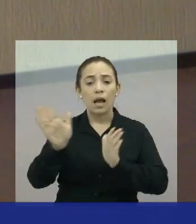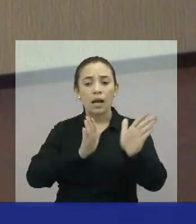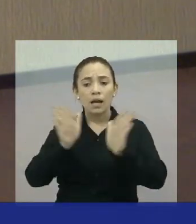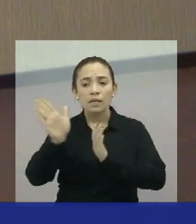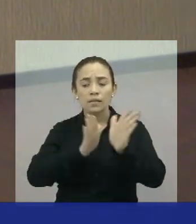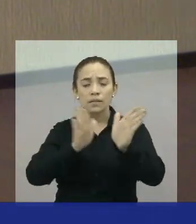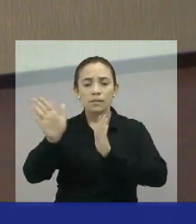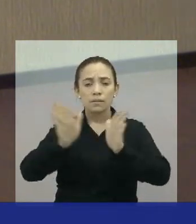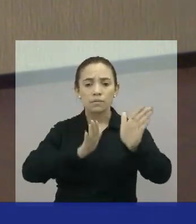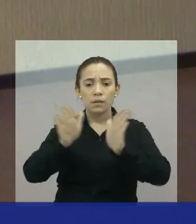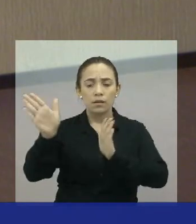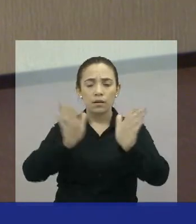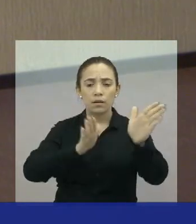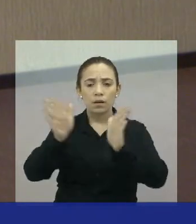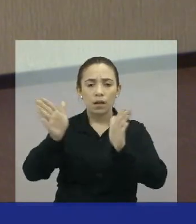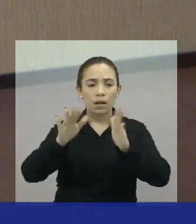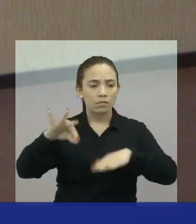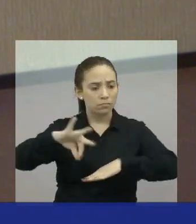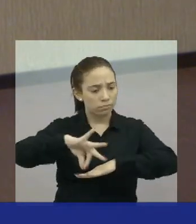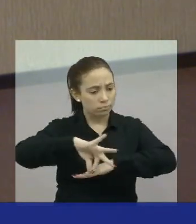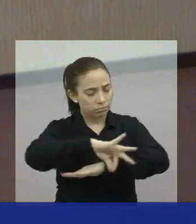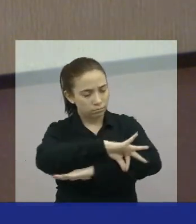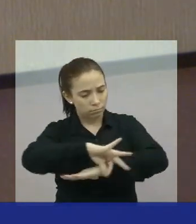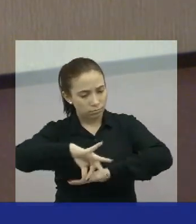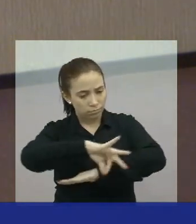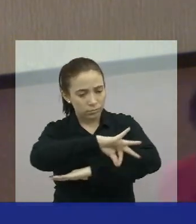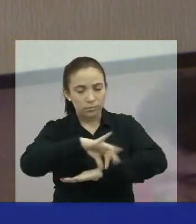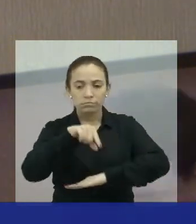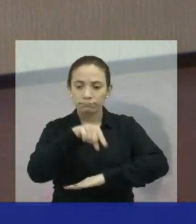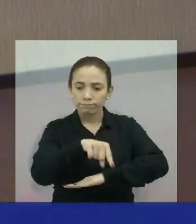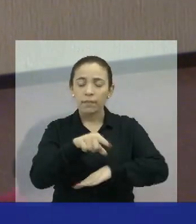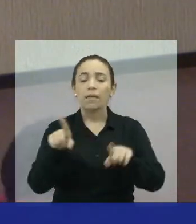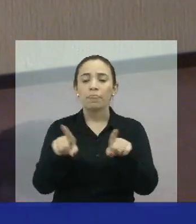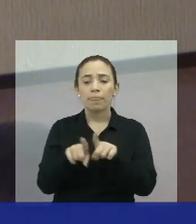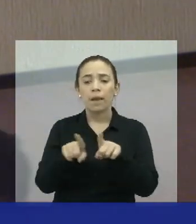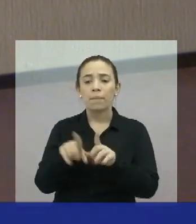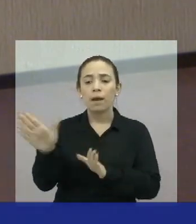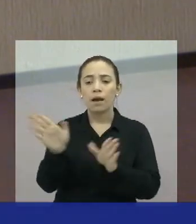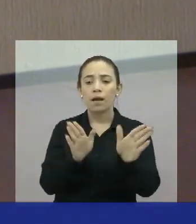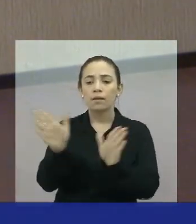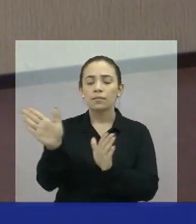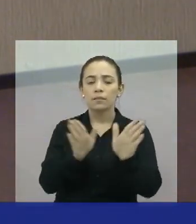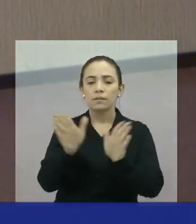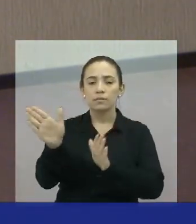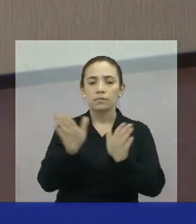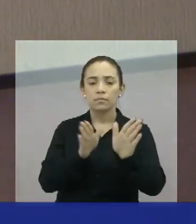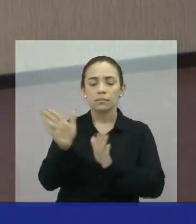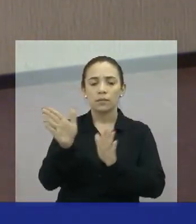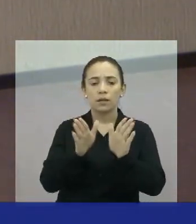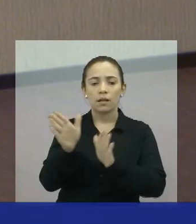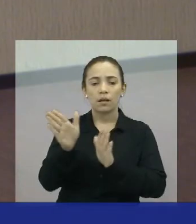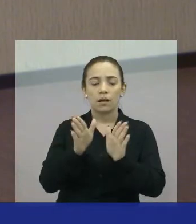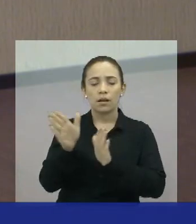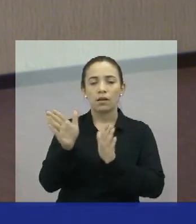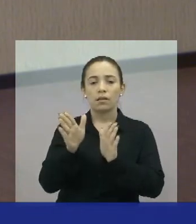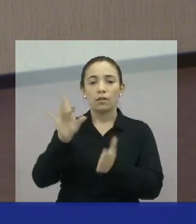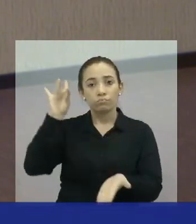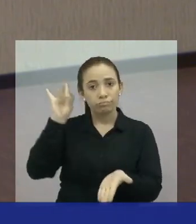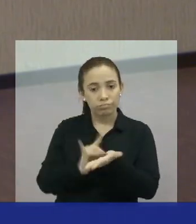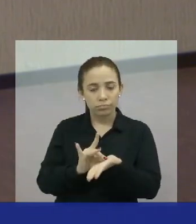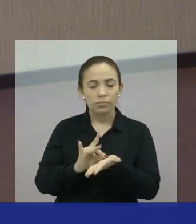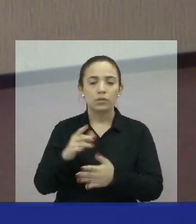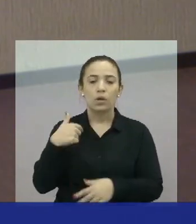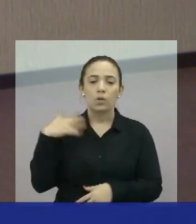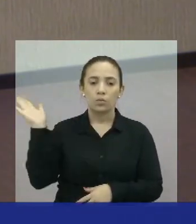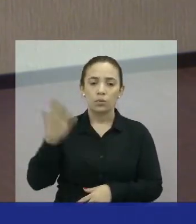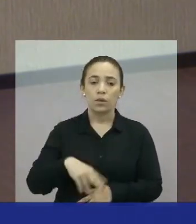Acessibilidade arquitetônica e acessibilidade atitudinal. E aí eu trouxe 3